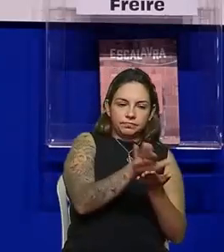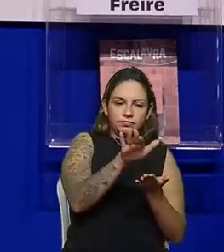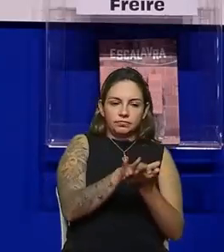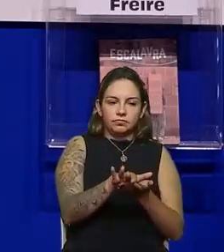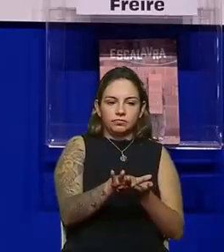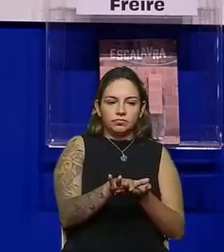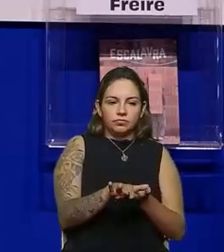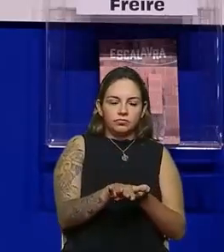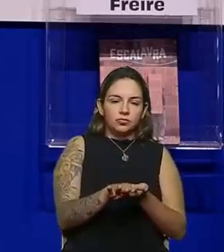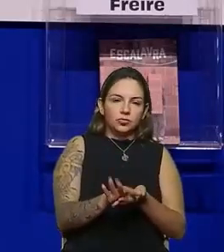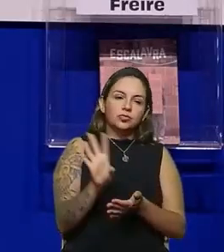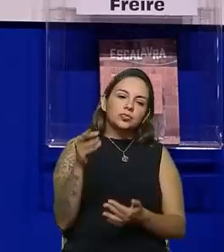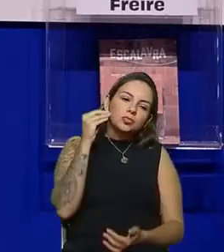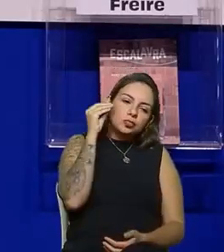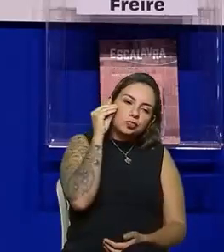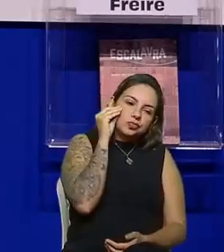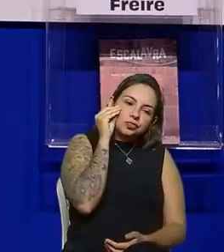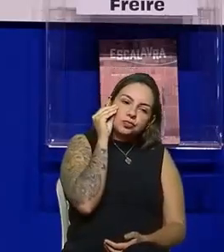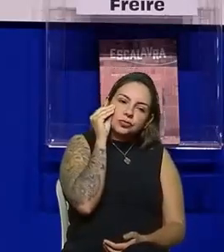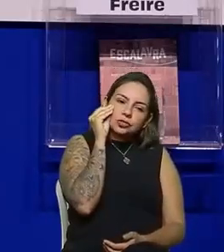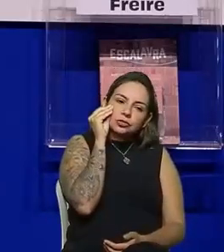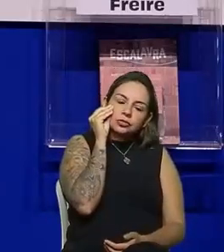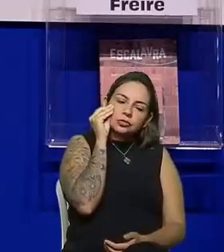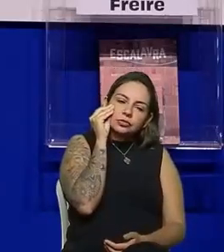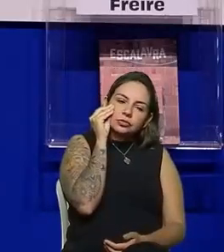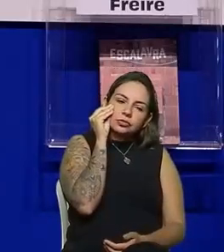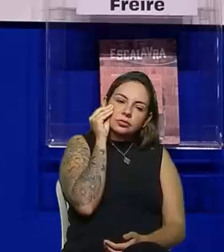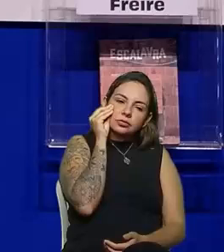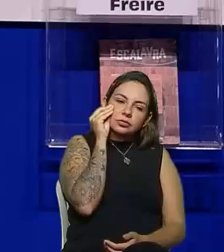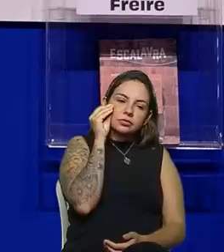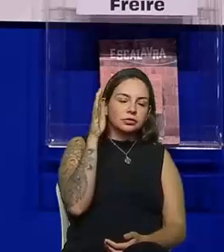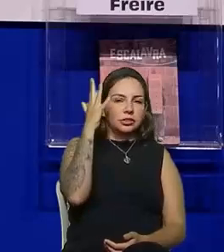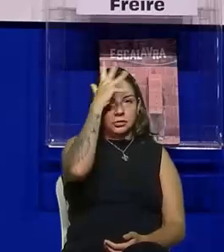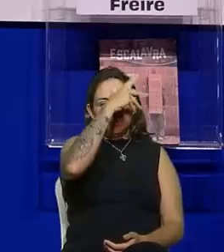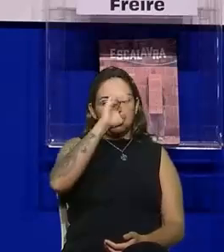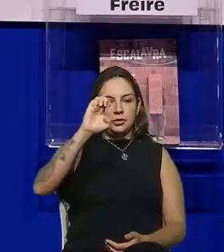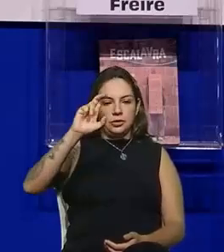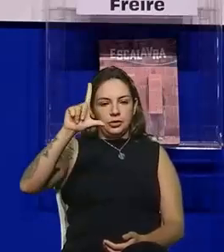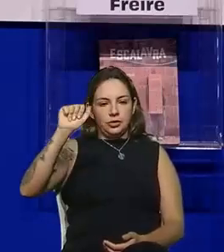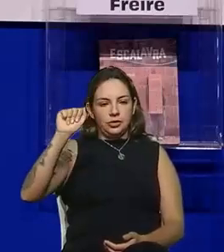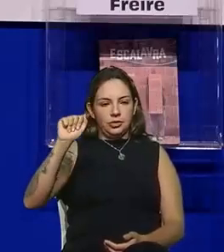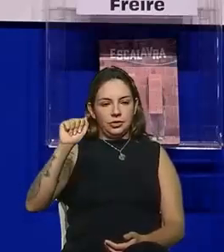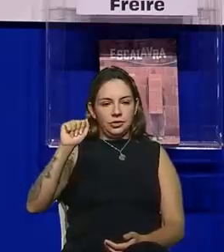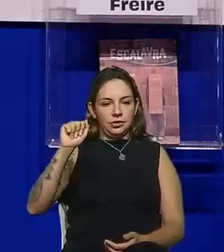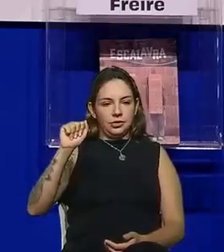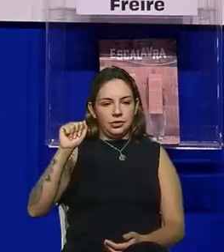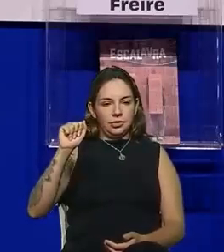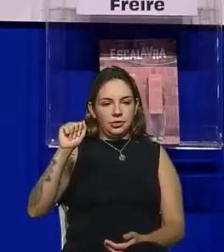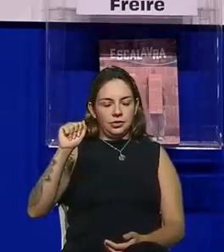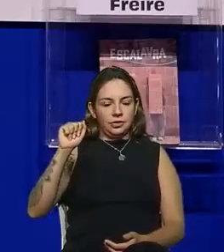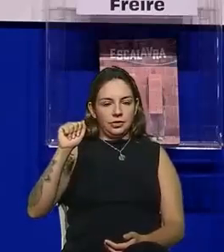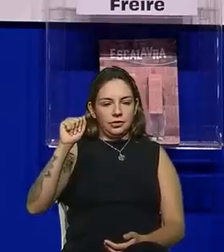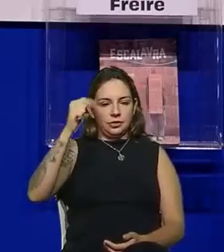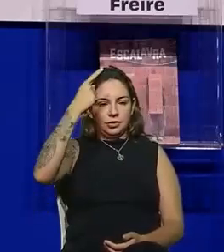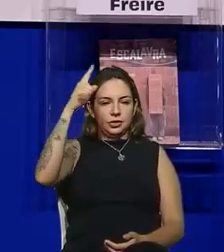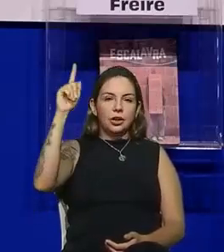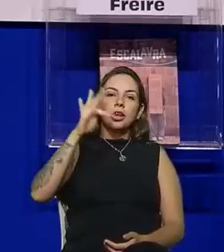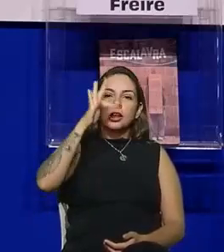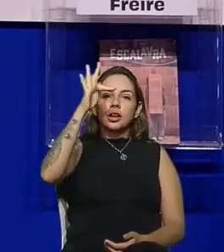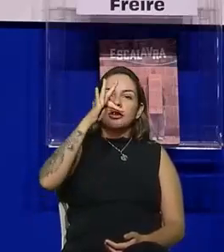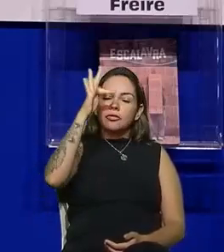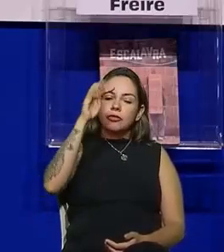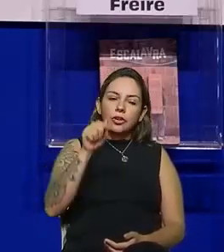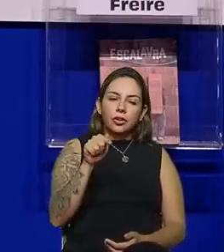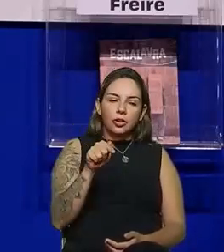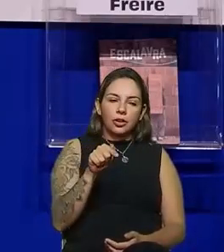crônicas Beijos nessa Bela Inculta, que todos nós percebemos que é uma alusão à última flor do